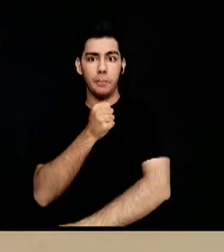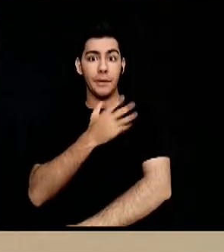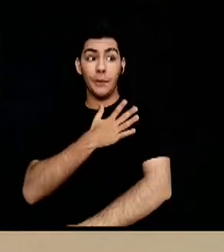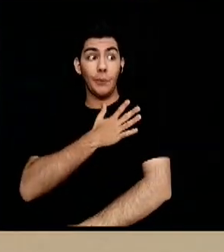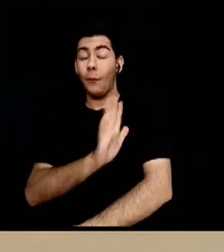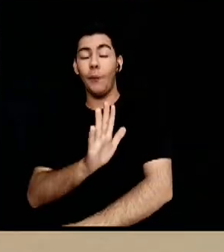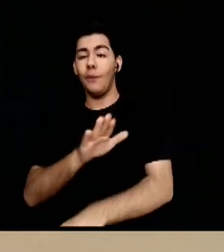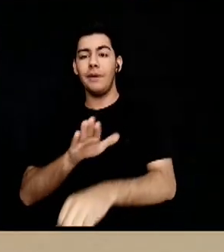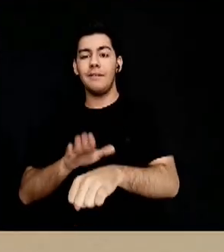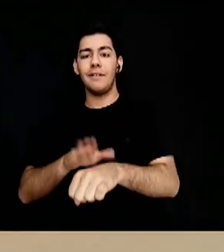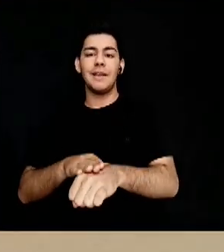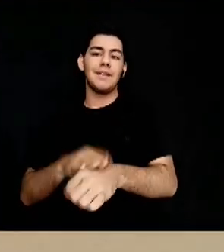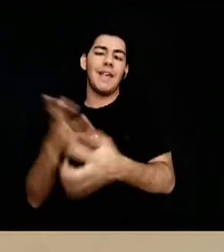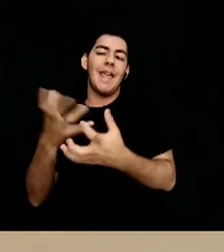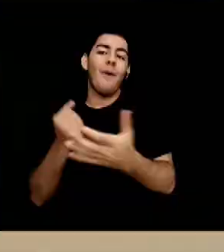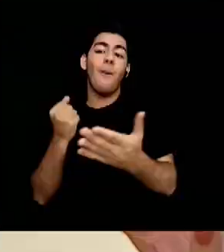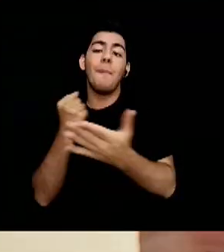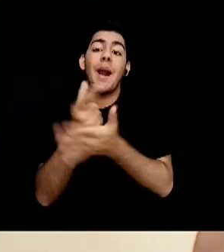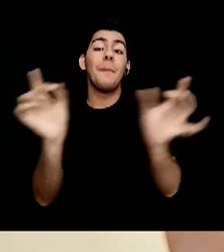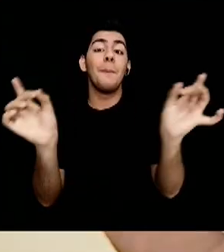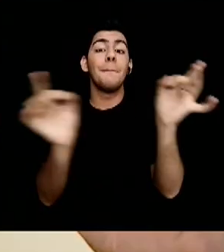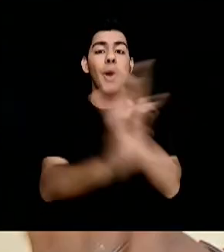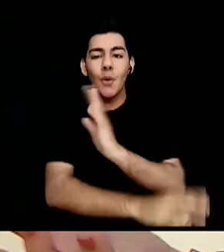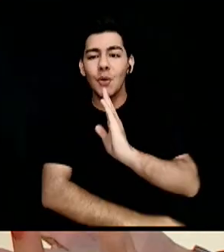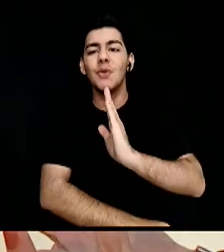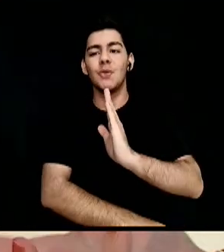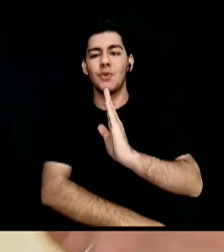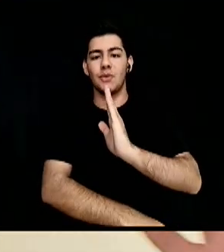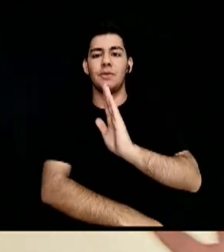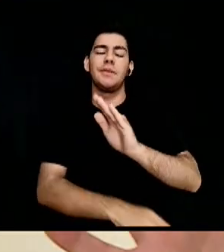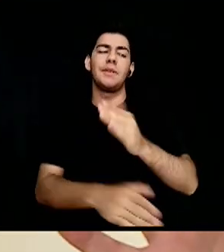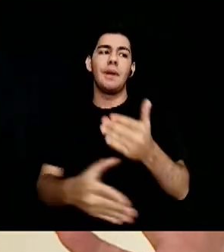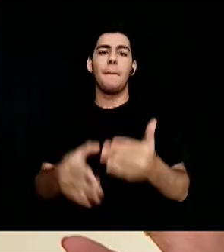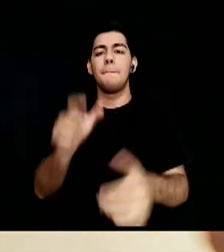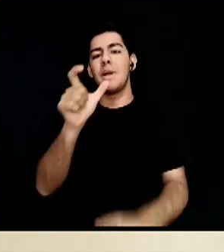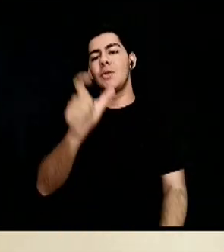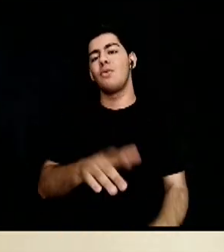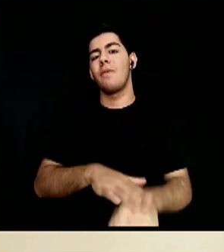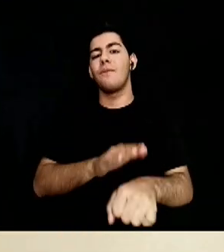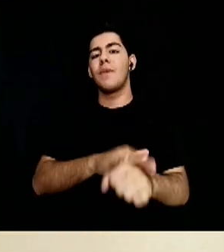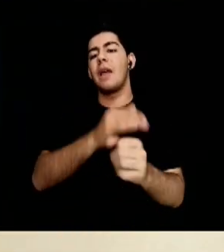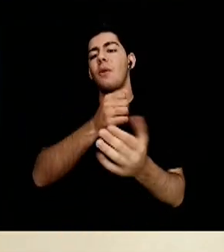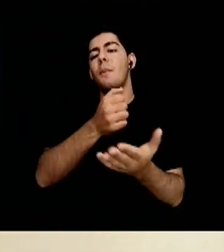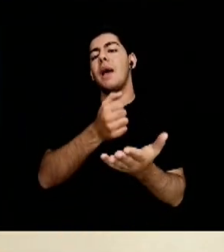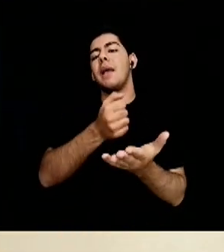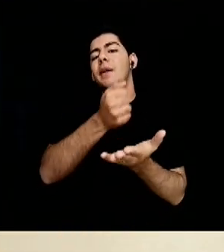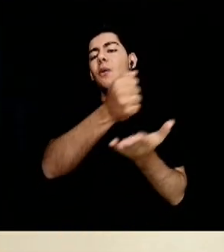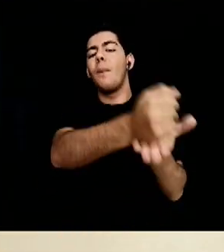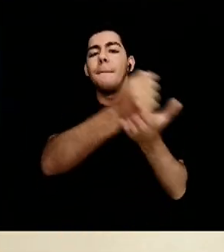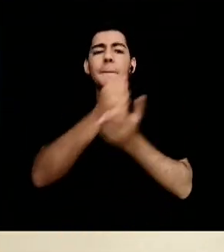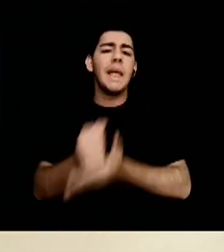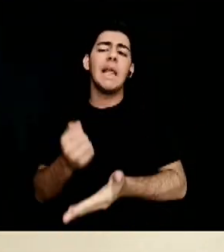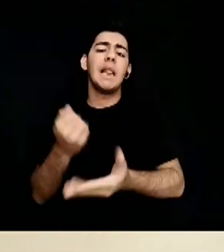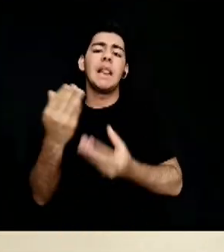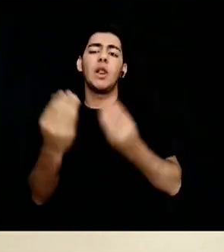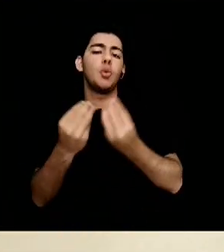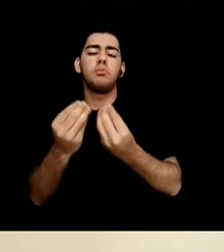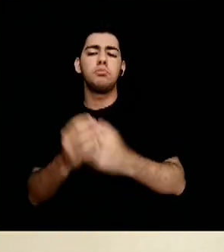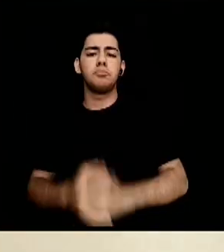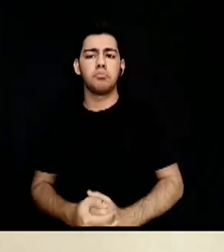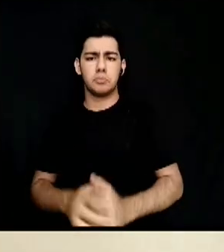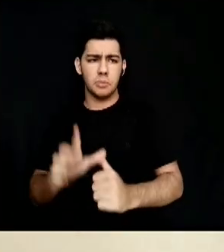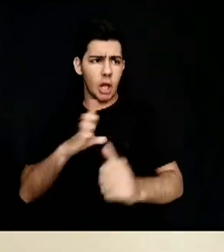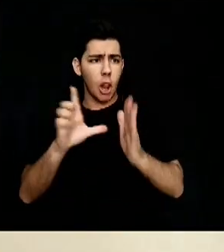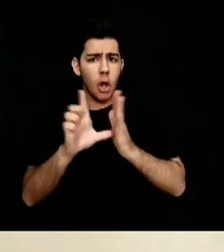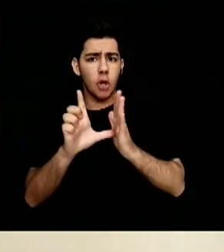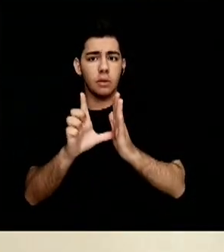entendeu? Entendi. Aí a pessoa faz uma encomenda, você tem uma loja, como é que funciona? Então vamos lá. Eu não faço encomenda, o meu foco